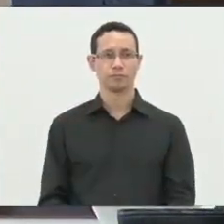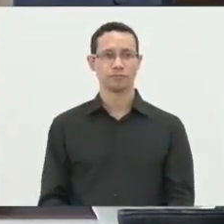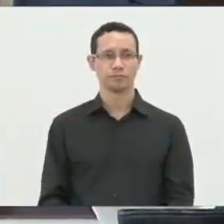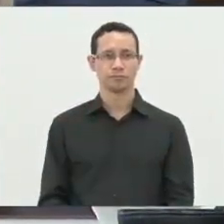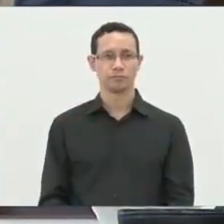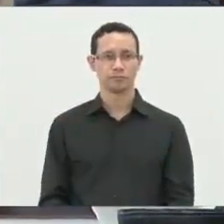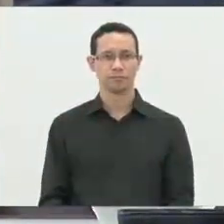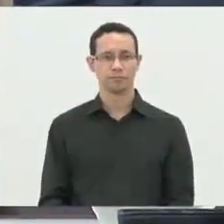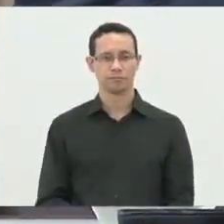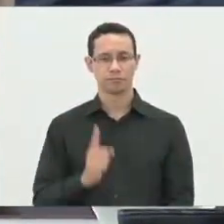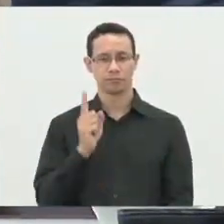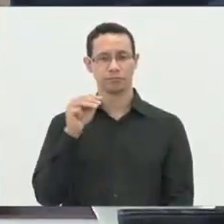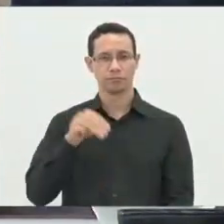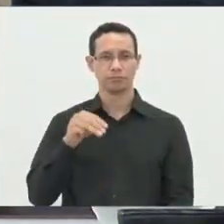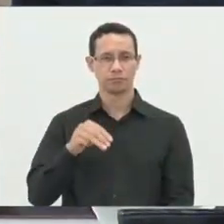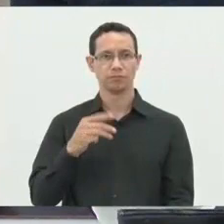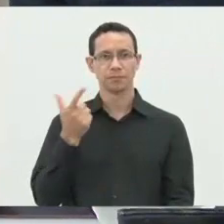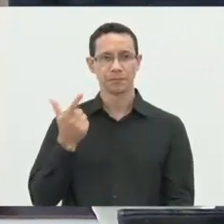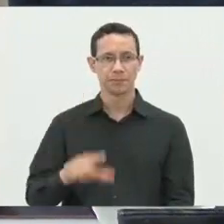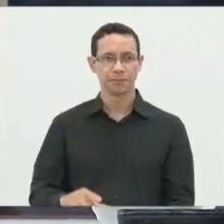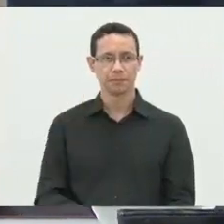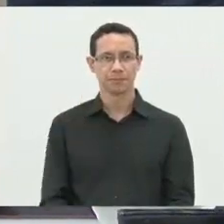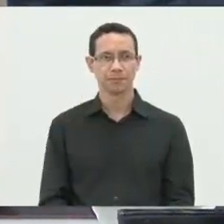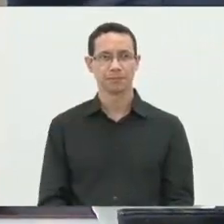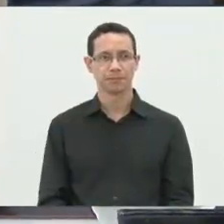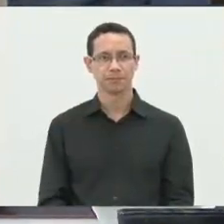é um minuto de silêncio mas alguém